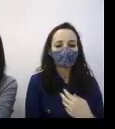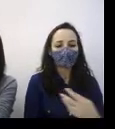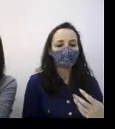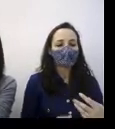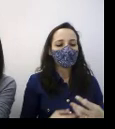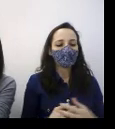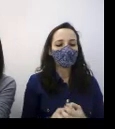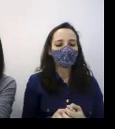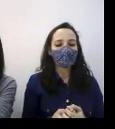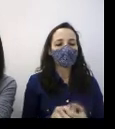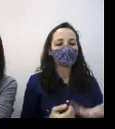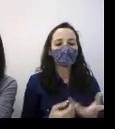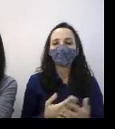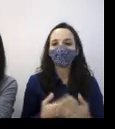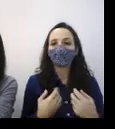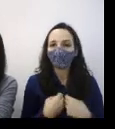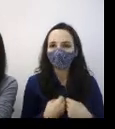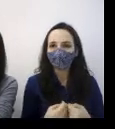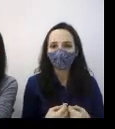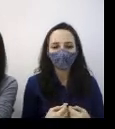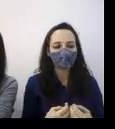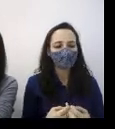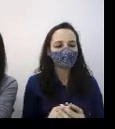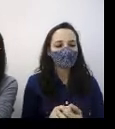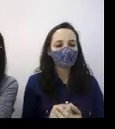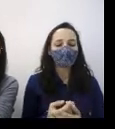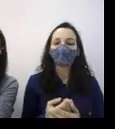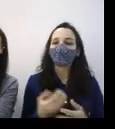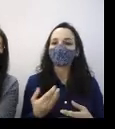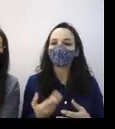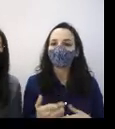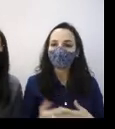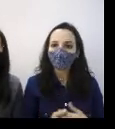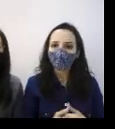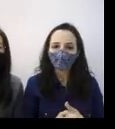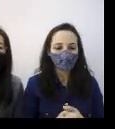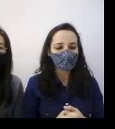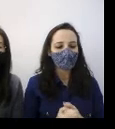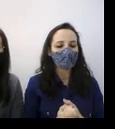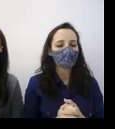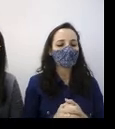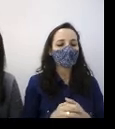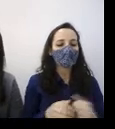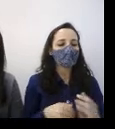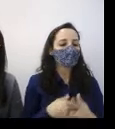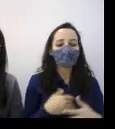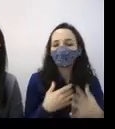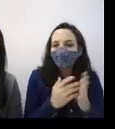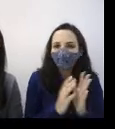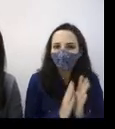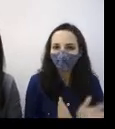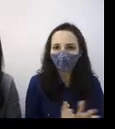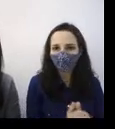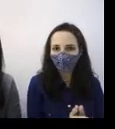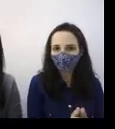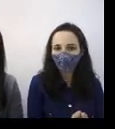mundo externo, vão chamando a pessoa, nós que ficamos, então nós vamos retomando as nossas atividades, e apesar de